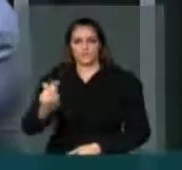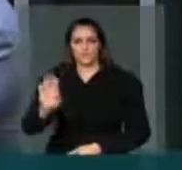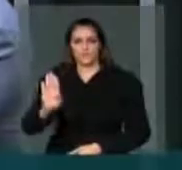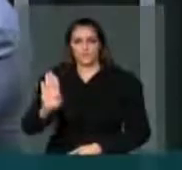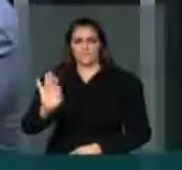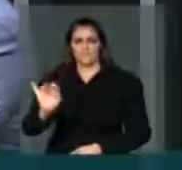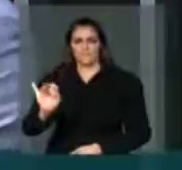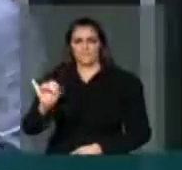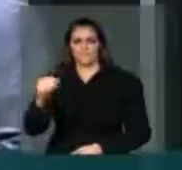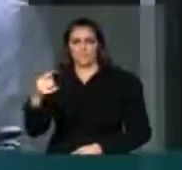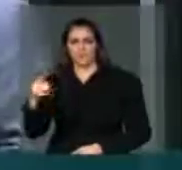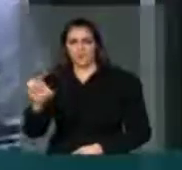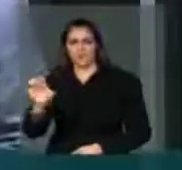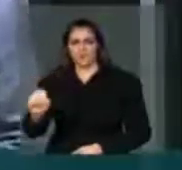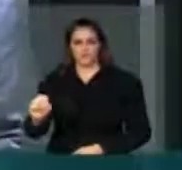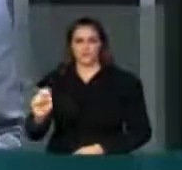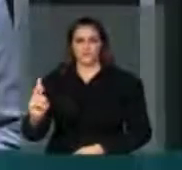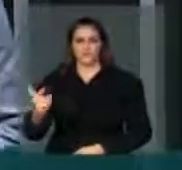bilhões